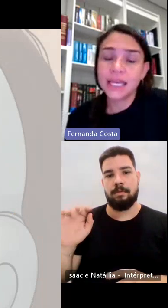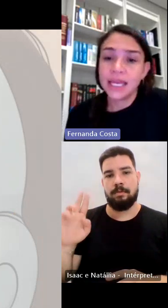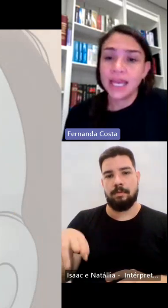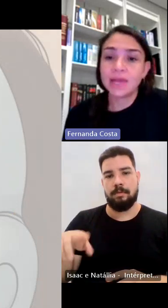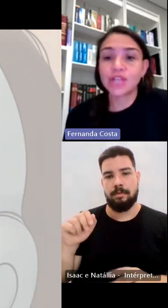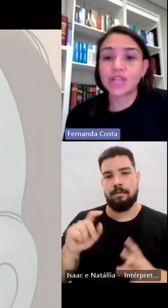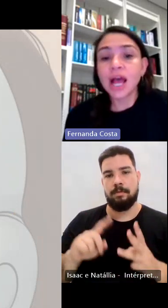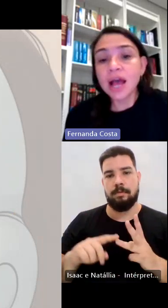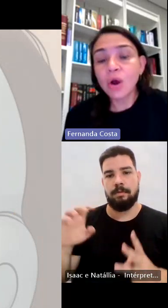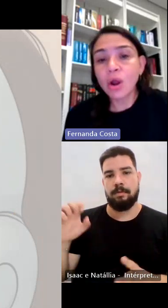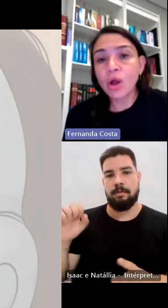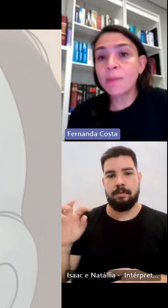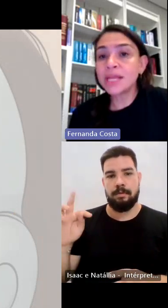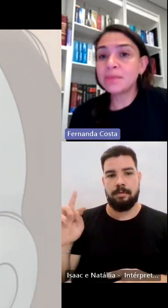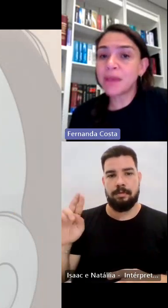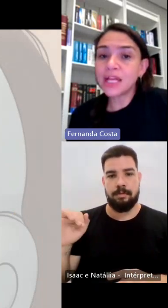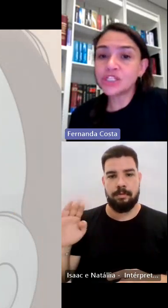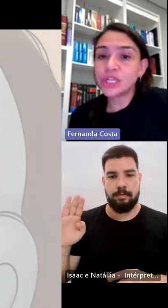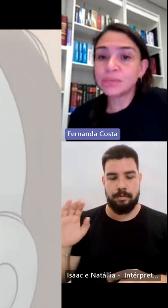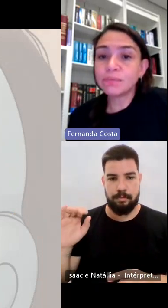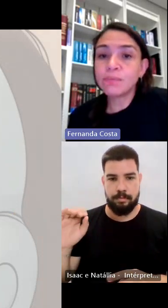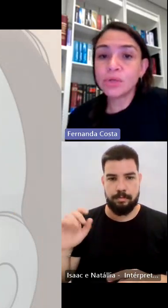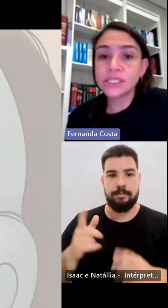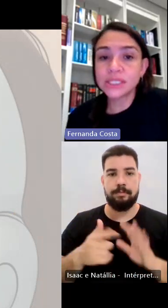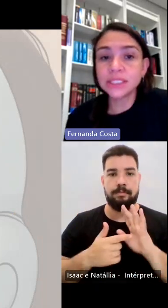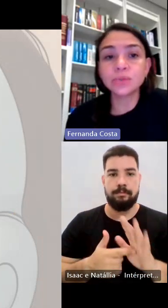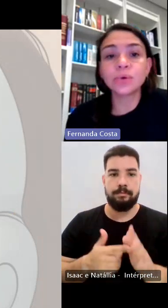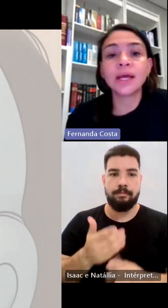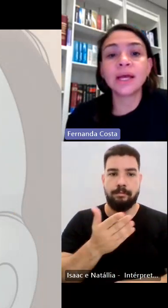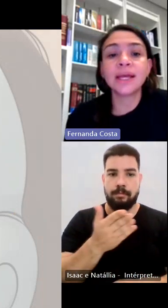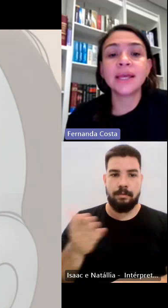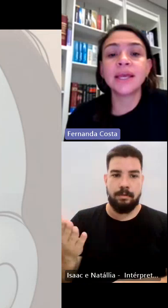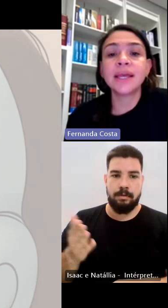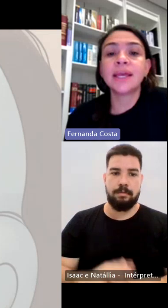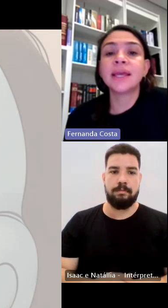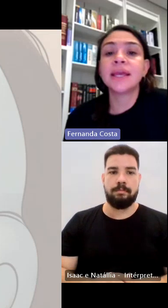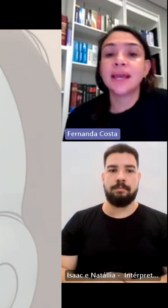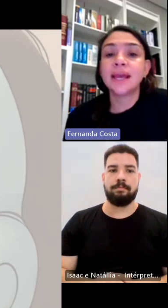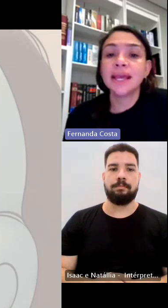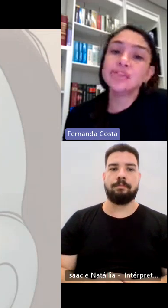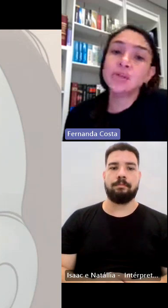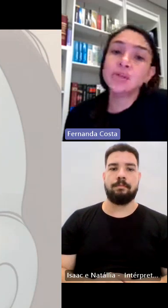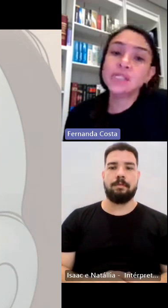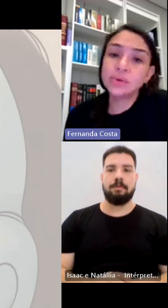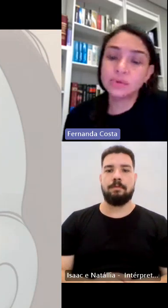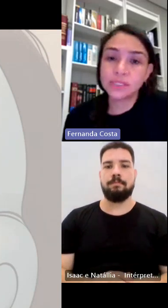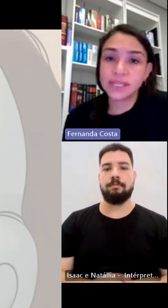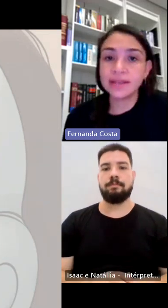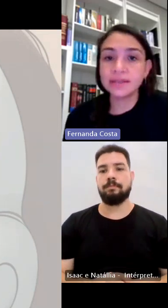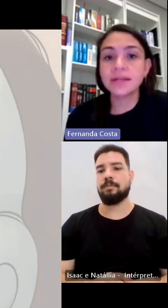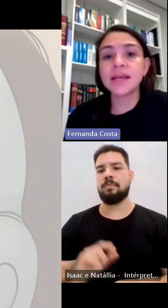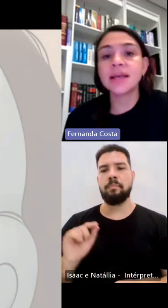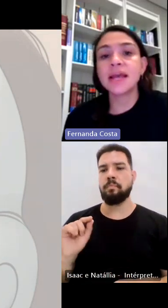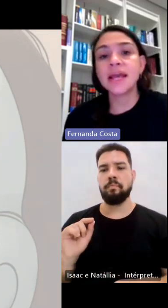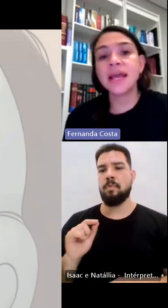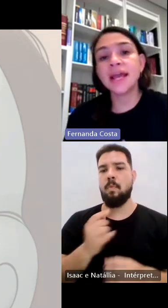Aqui eu já coloco uma imagem mostrando esses ossículos,